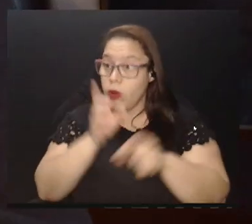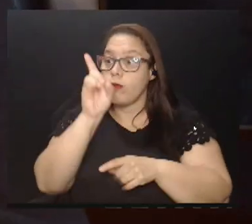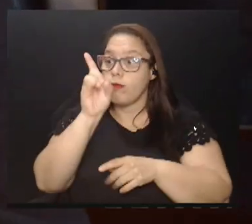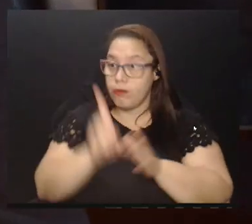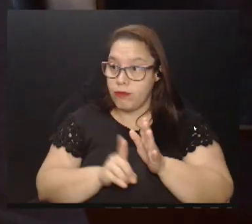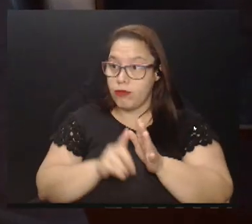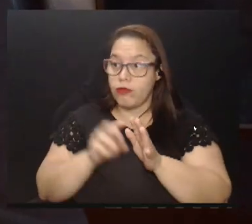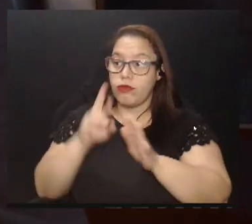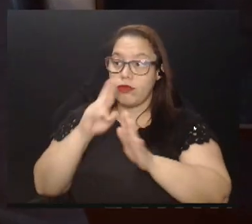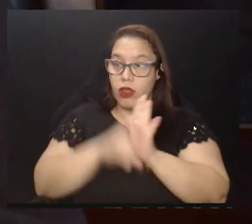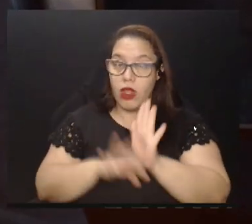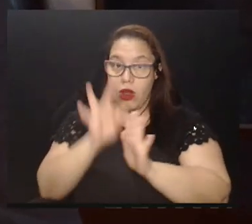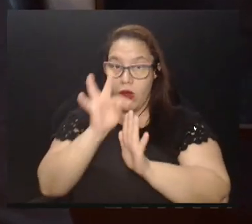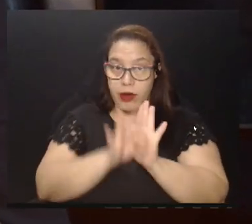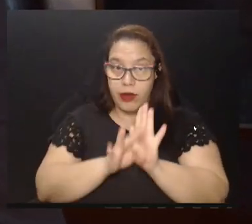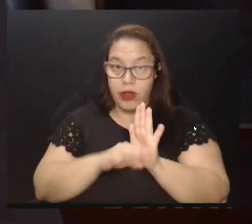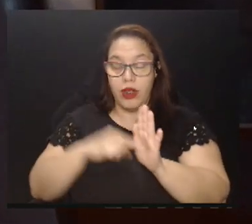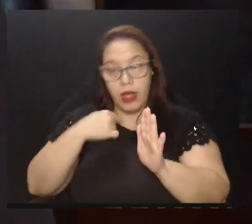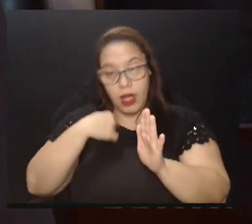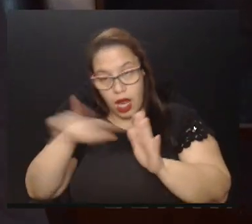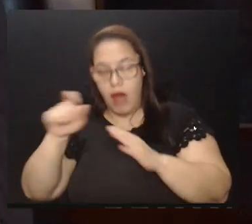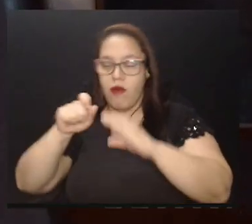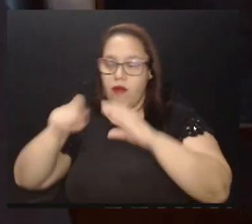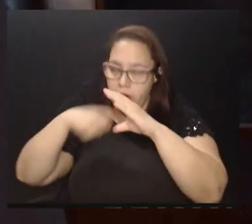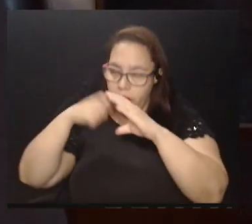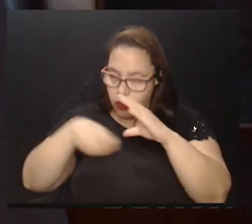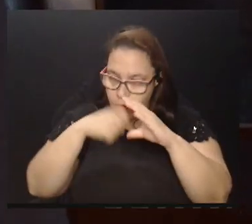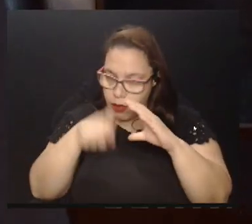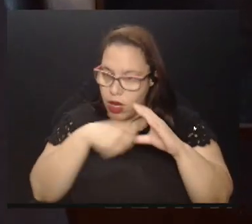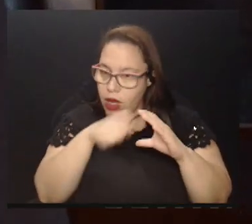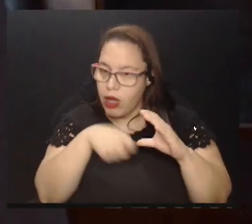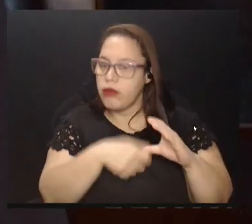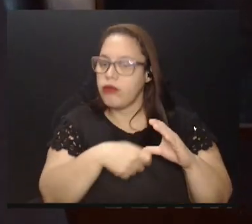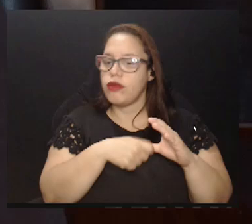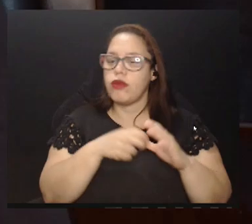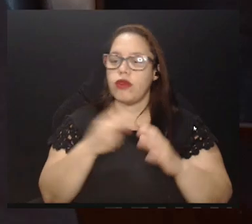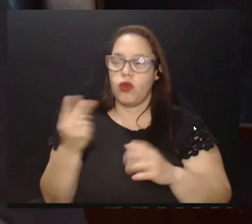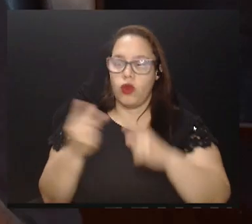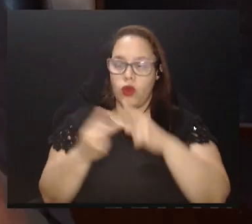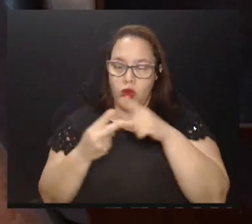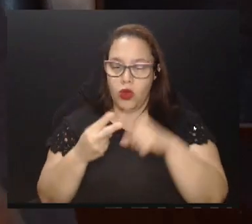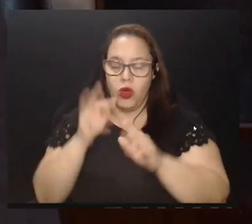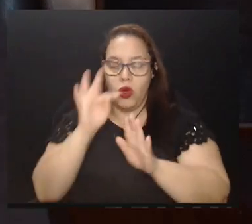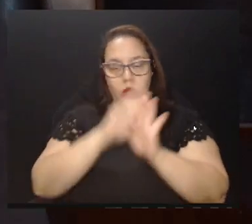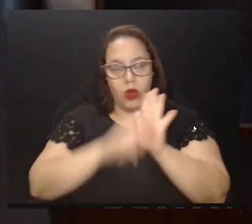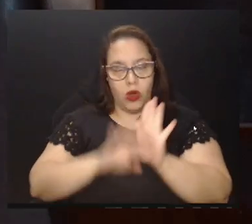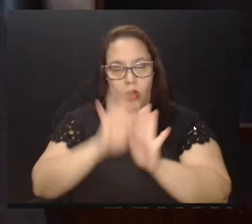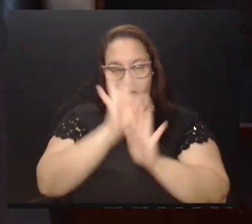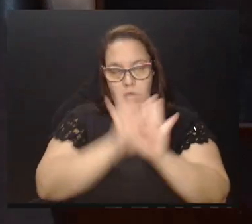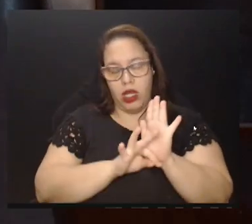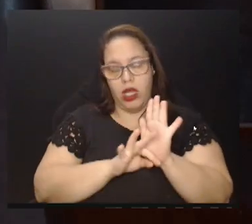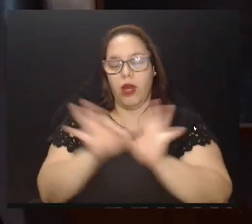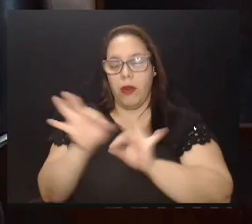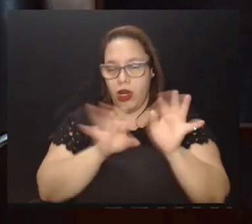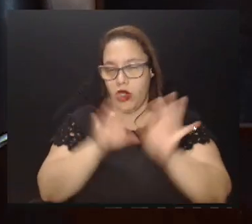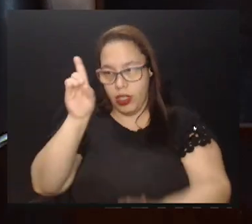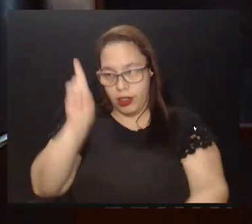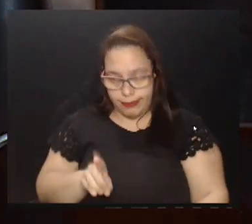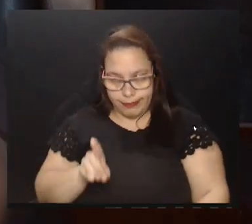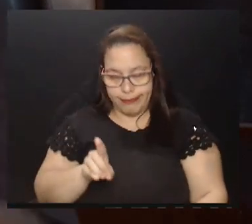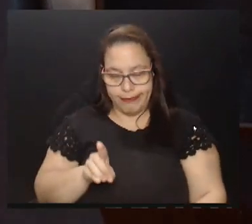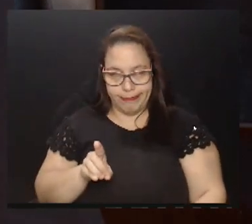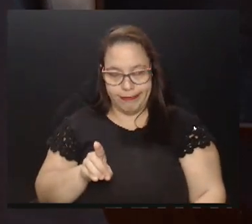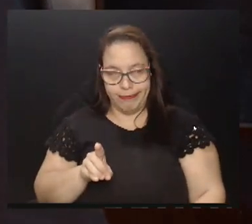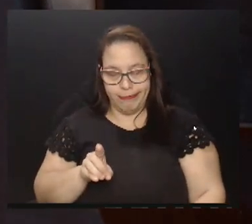filmagem, né? Trabalho sempre com as duas coisas, roteiro e plano de direção. Aí esse plano de direção, ele